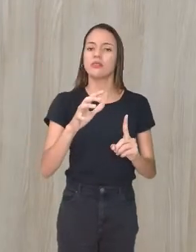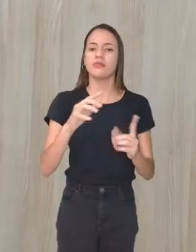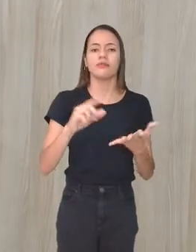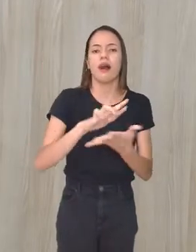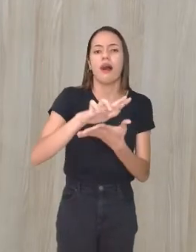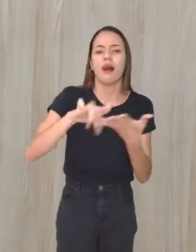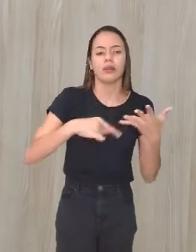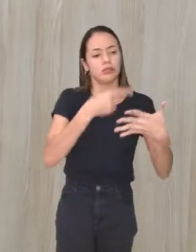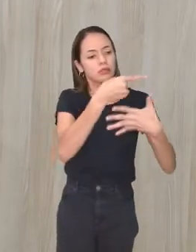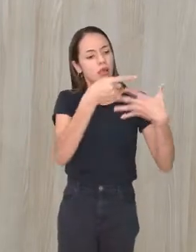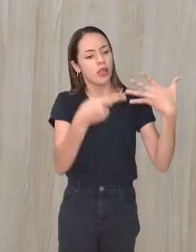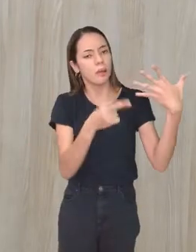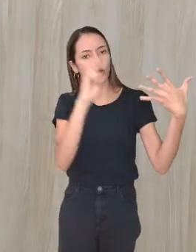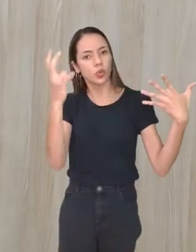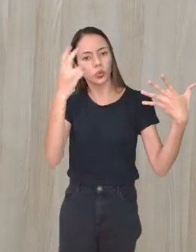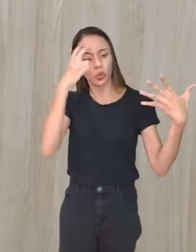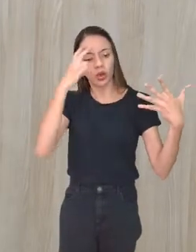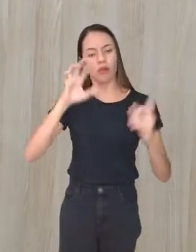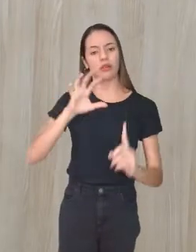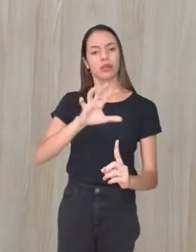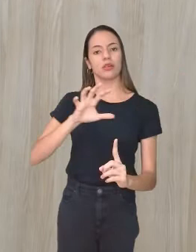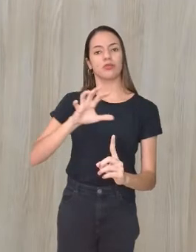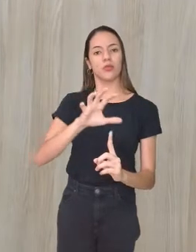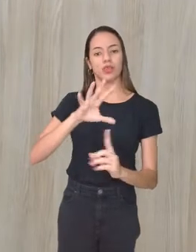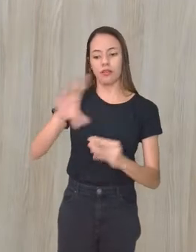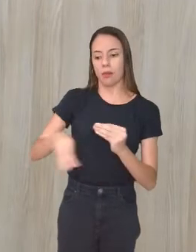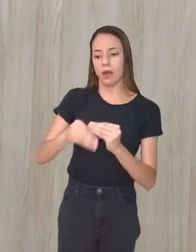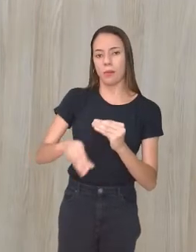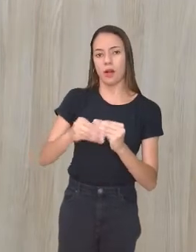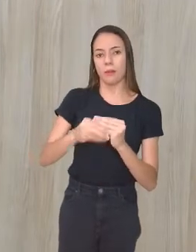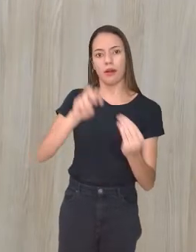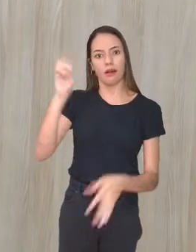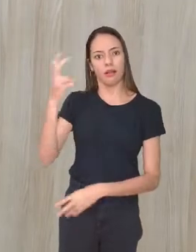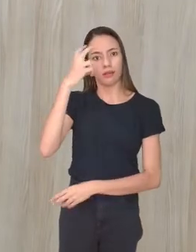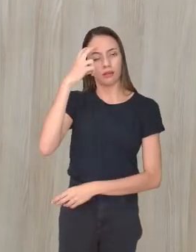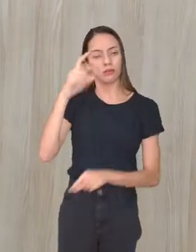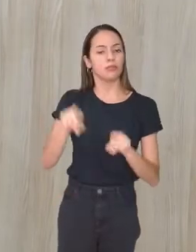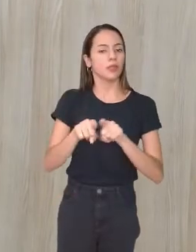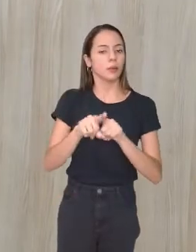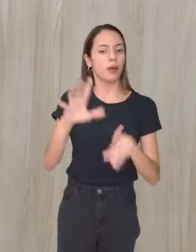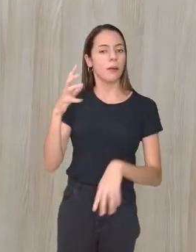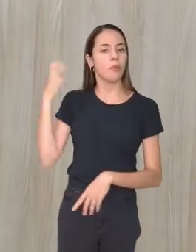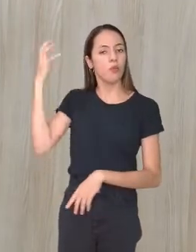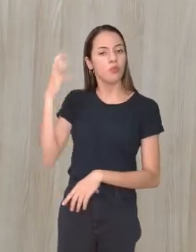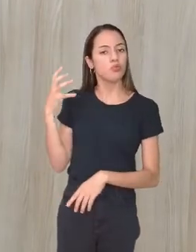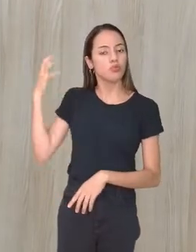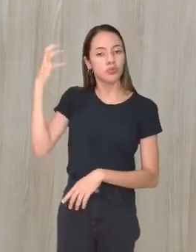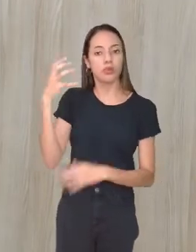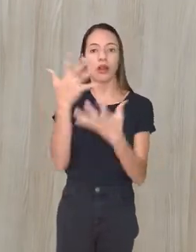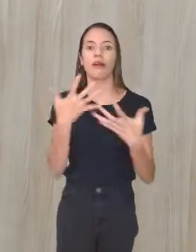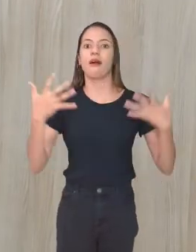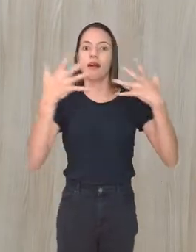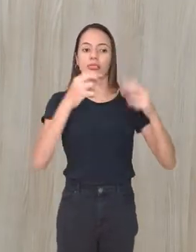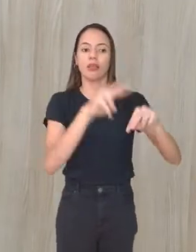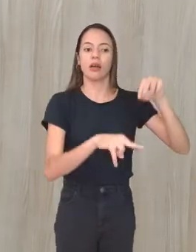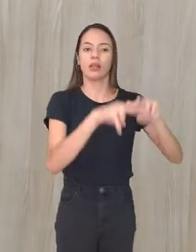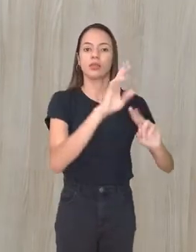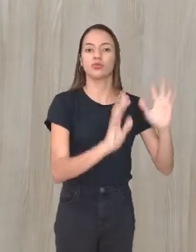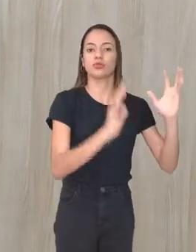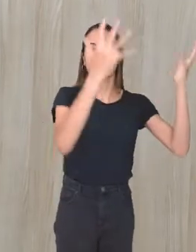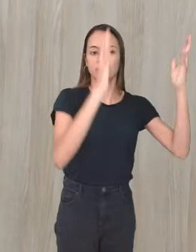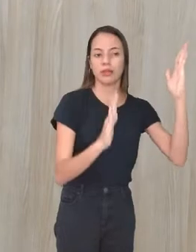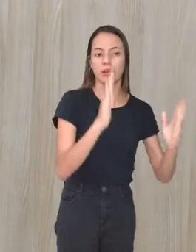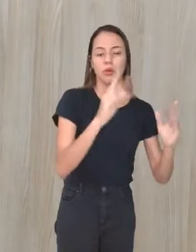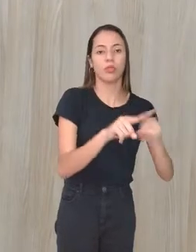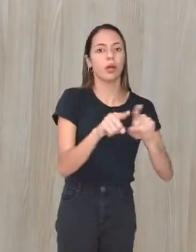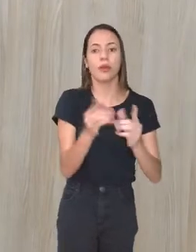puderam mudar a cultura, acrescentar a cultura. As músicas que a gente canta hoje no São João, as comidas que a gente tem aqui hoje no São